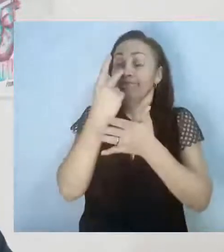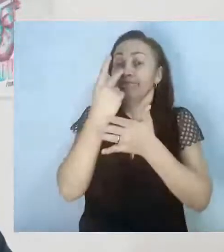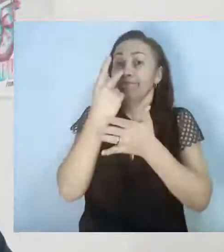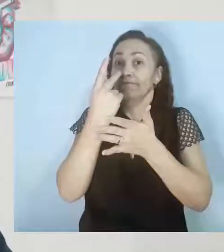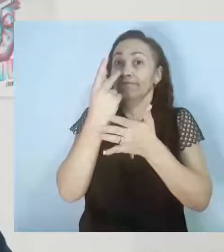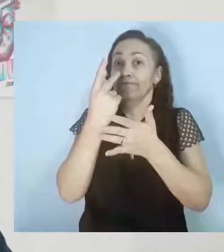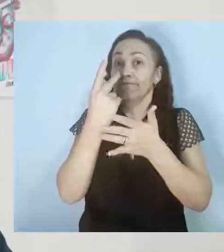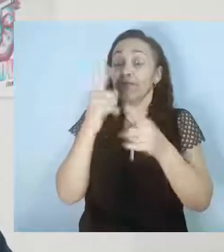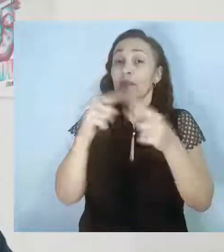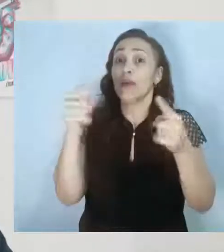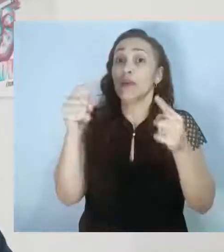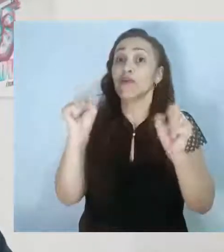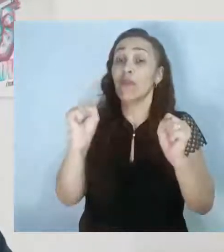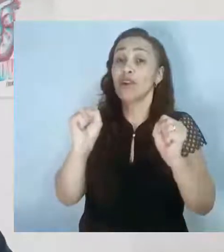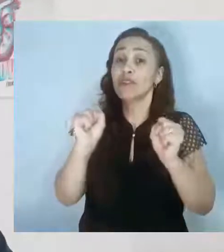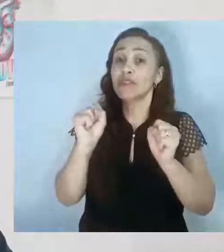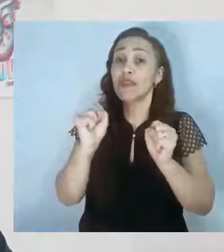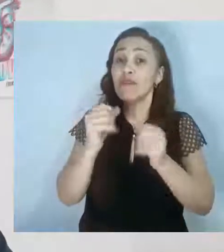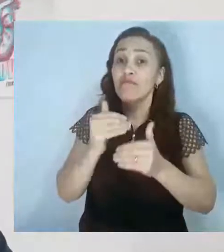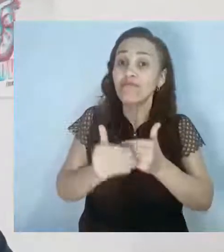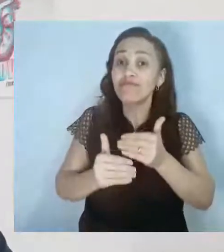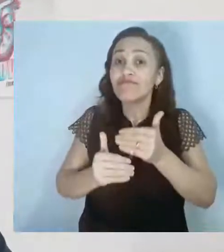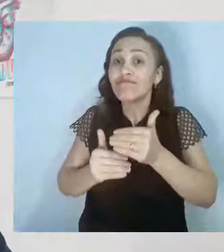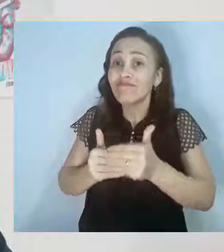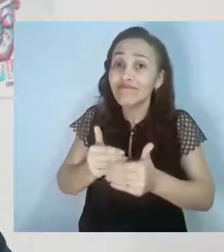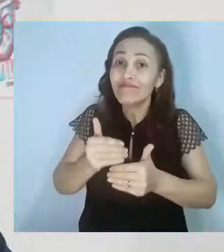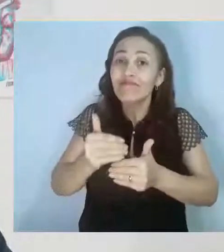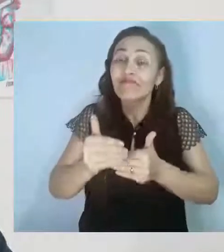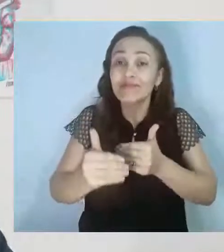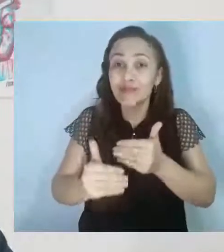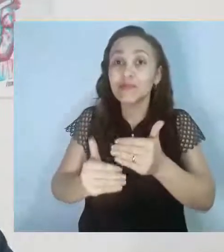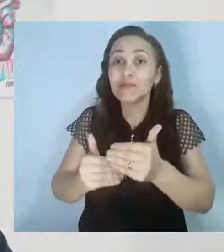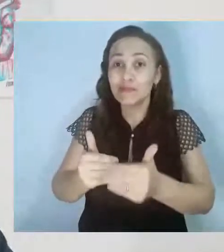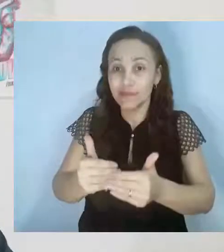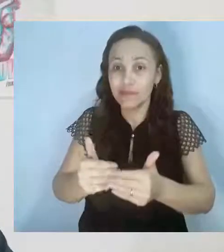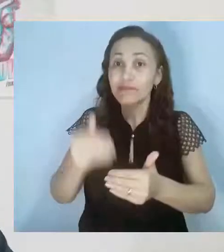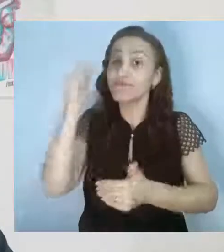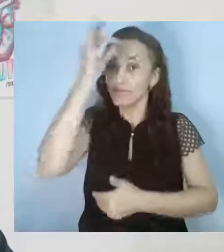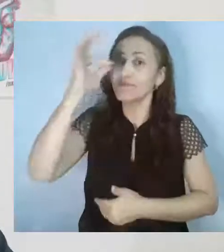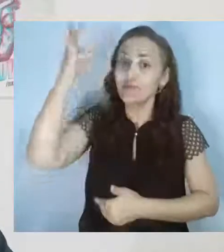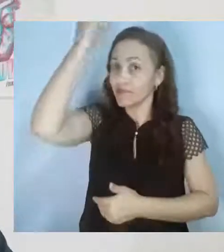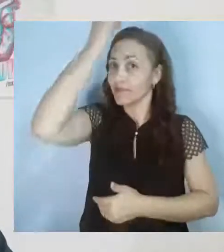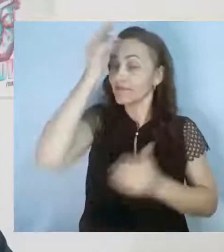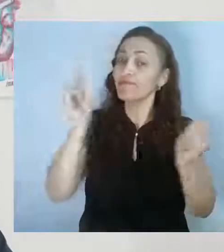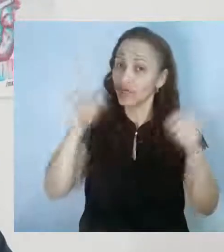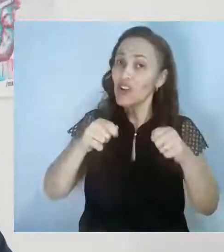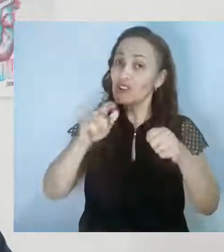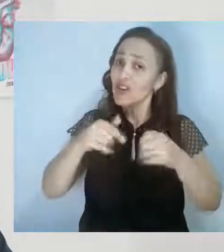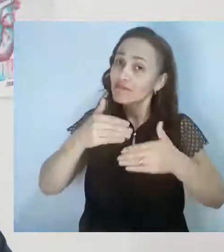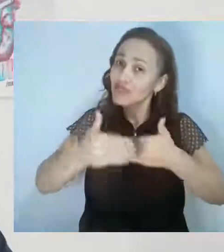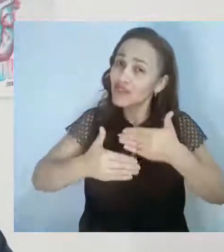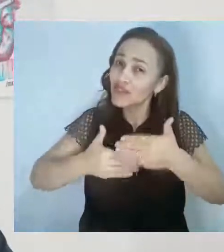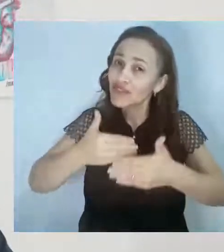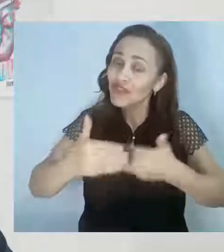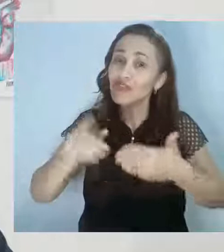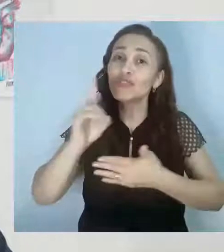vir a conta-gotas. A conta-gotas. Também a sua santidade pode ser a conta-gotas no dia a